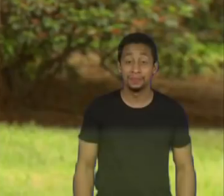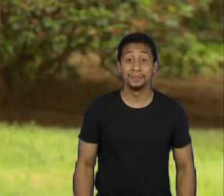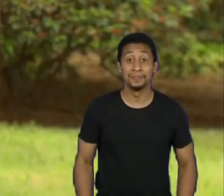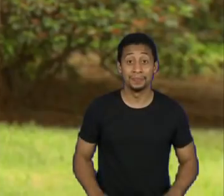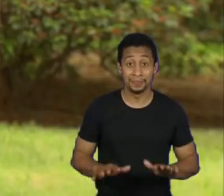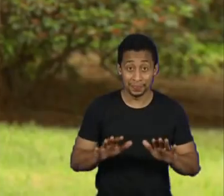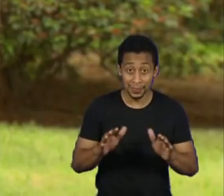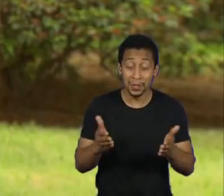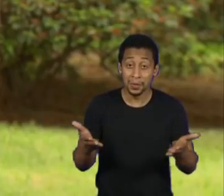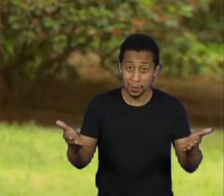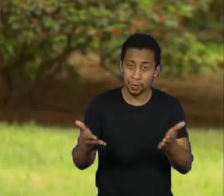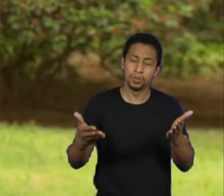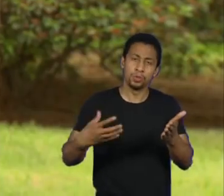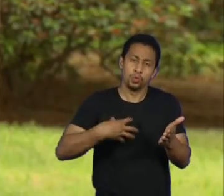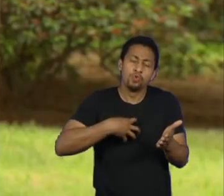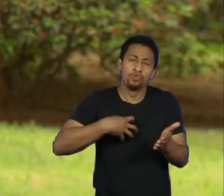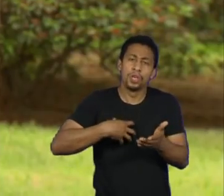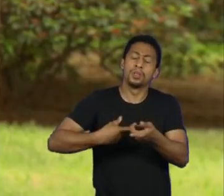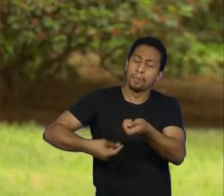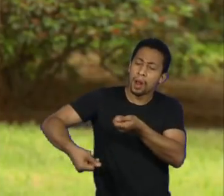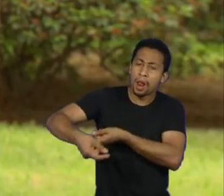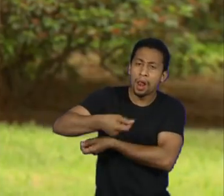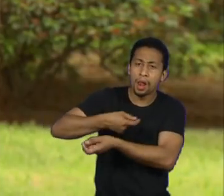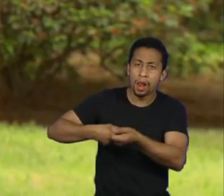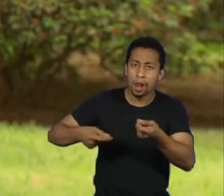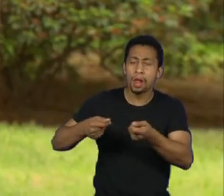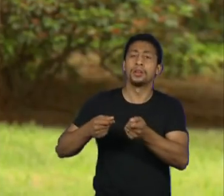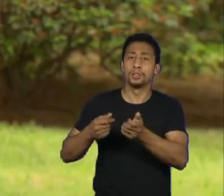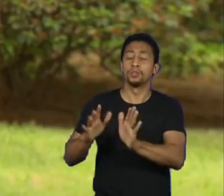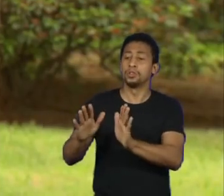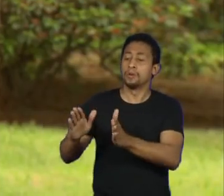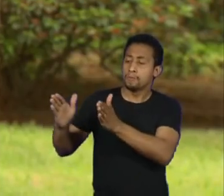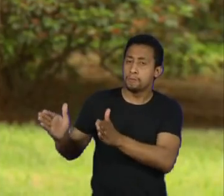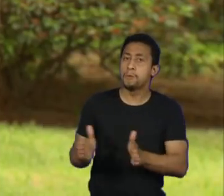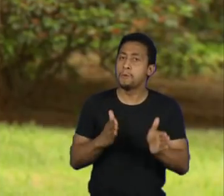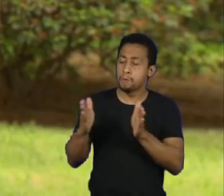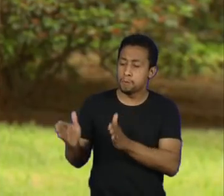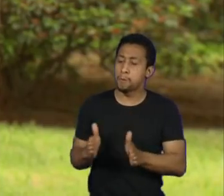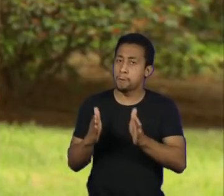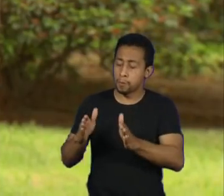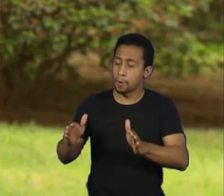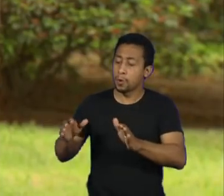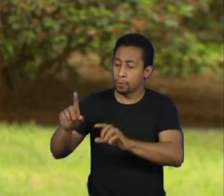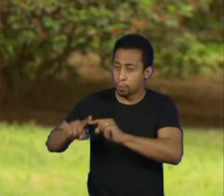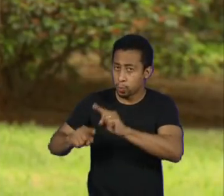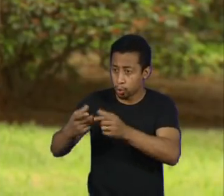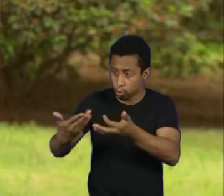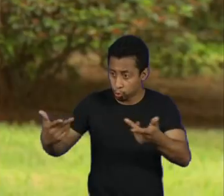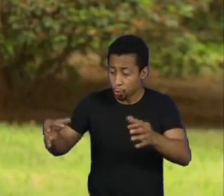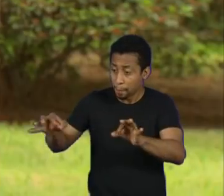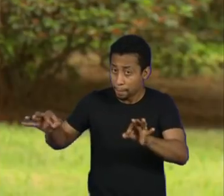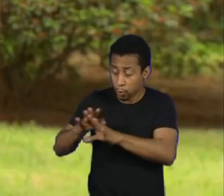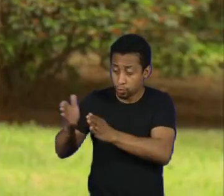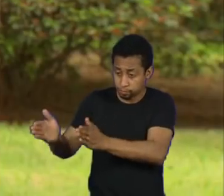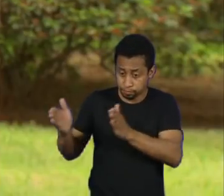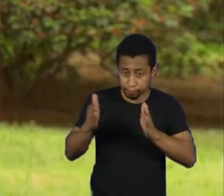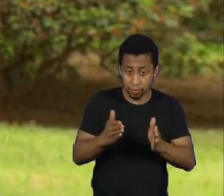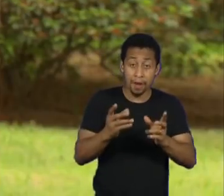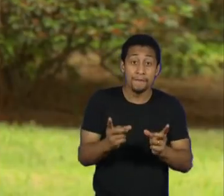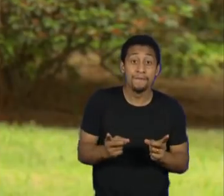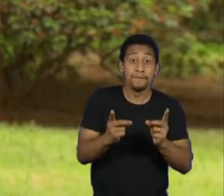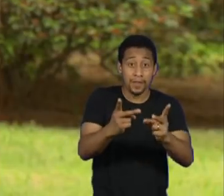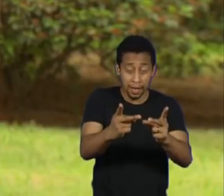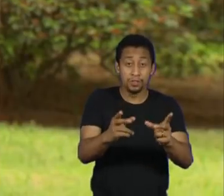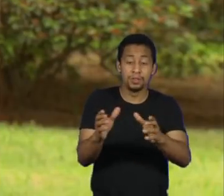O atual modelo econômico linear de produção, consumo e descarte no mundo coloca em risco a vida na